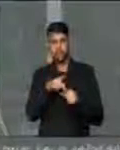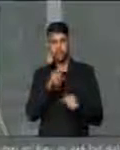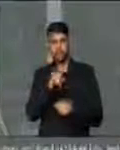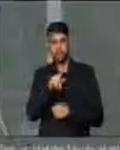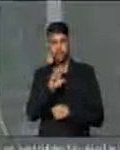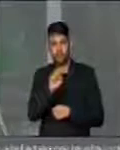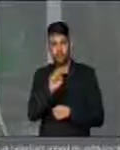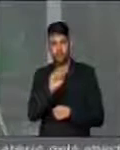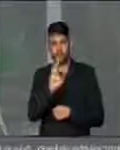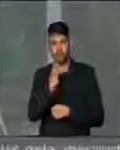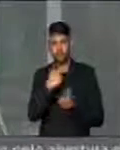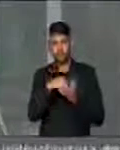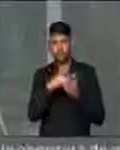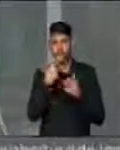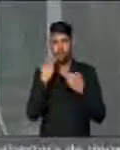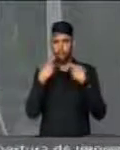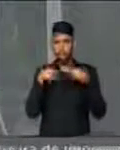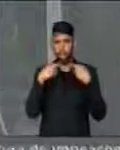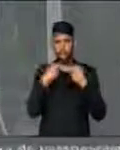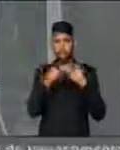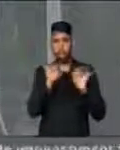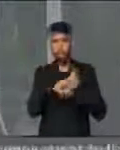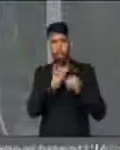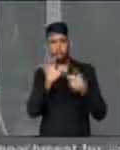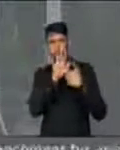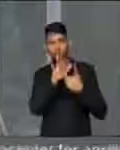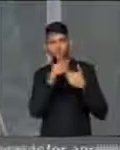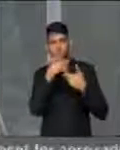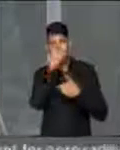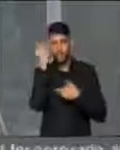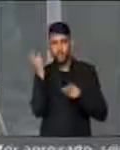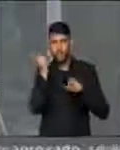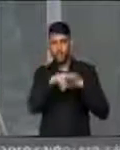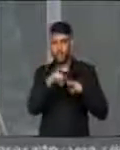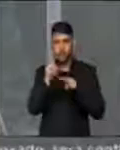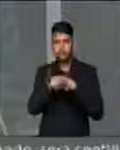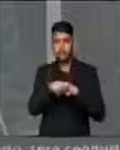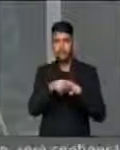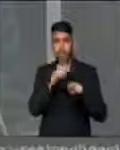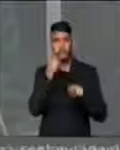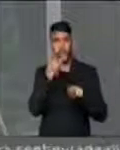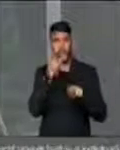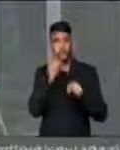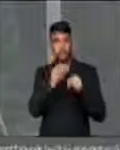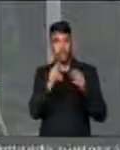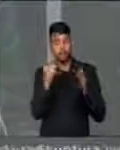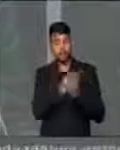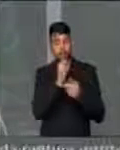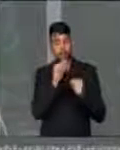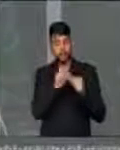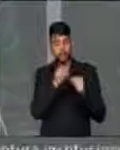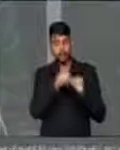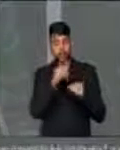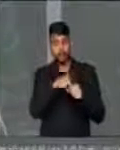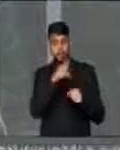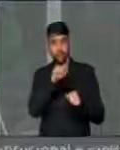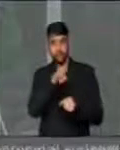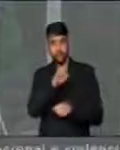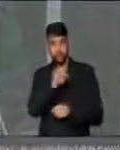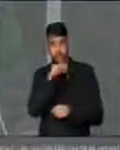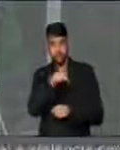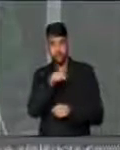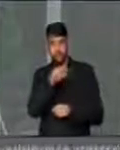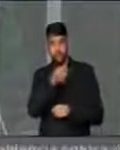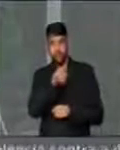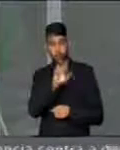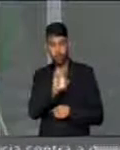Petrobras. Todos os escândalos estourando, né, pessoas sendo presas, e ela dizia que o que estava sendo feito com a Petrobras